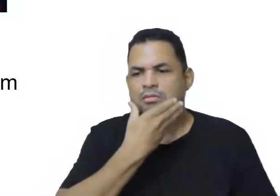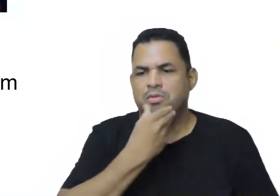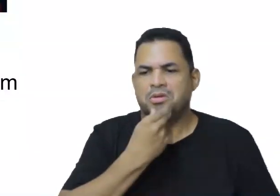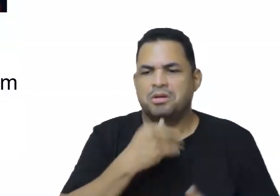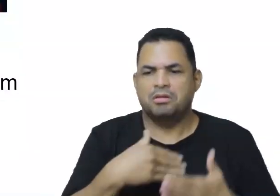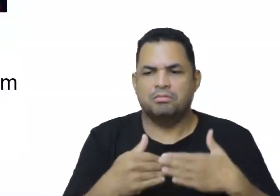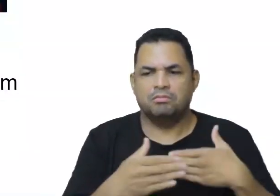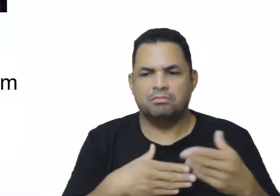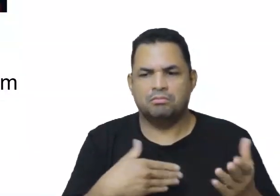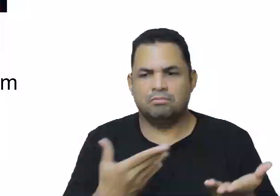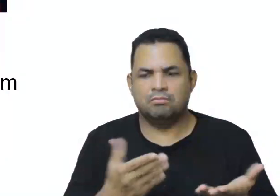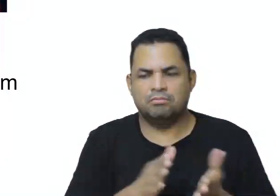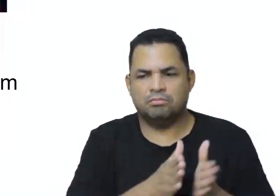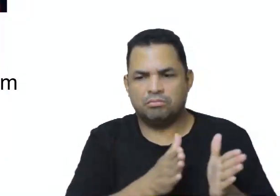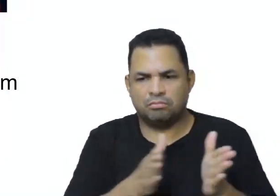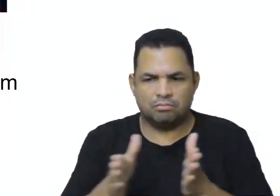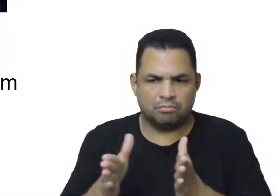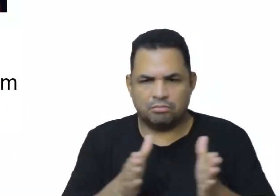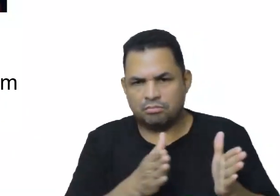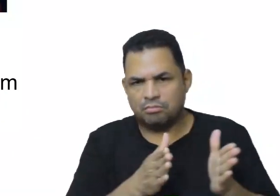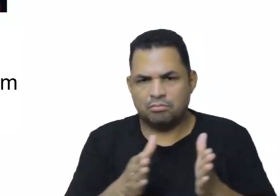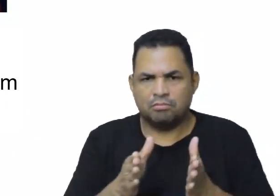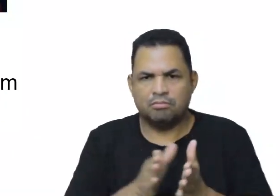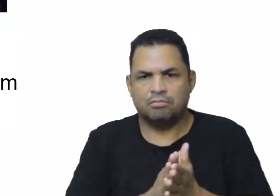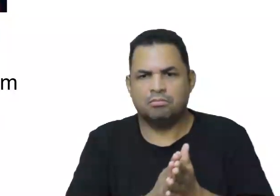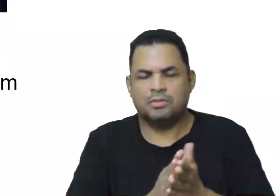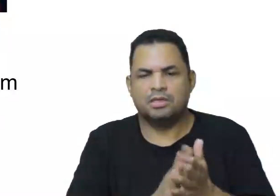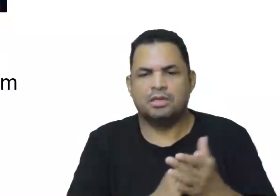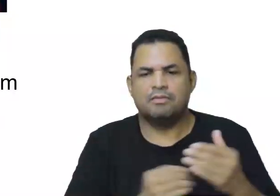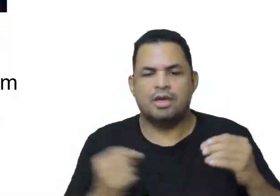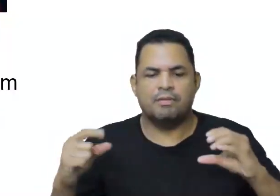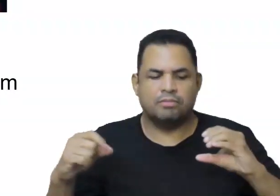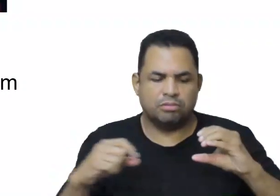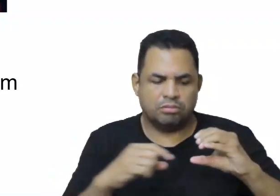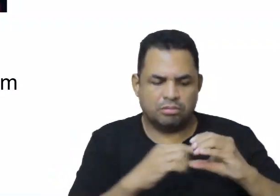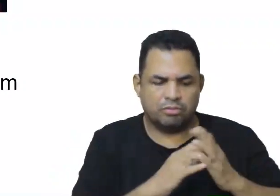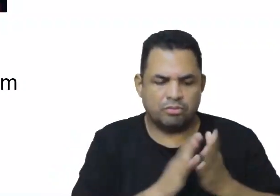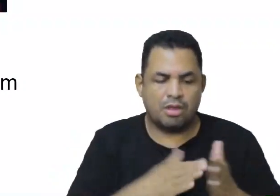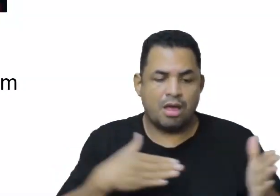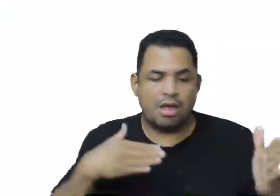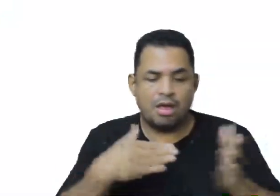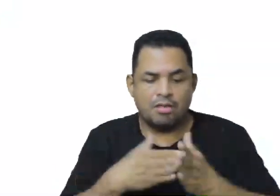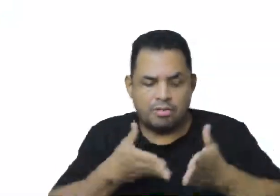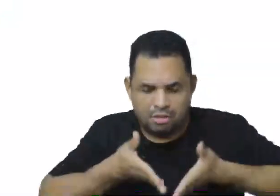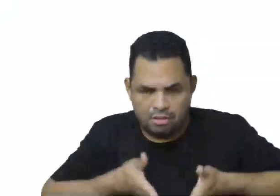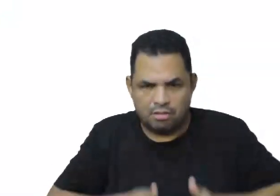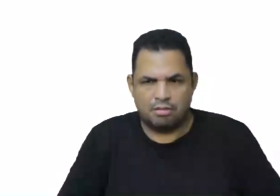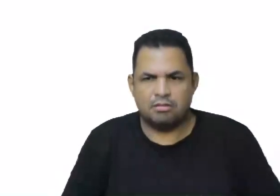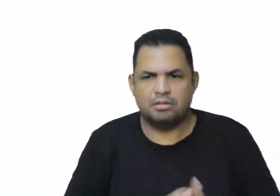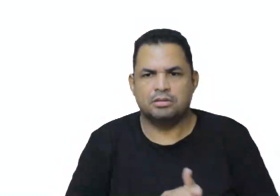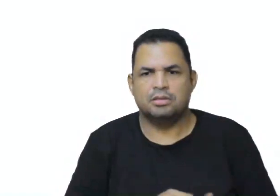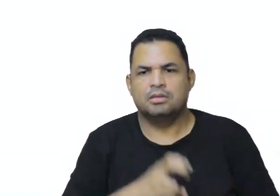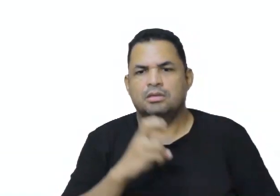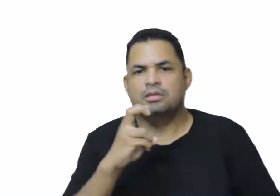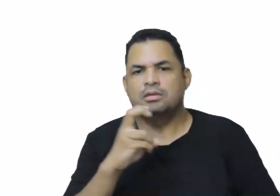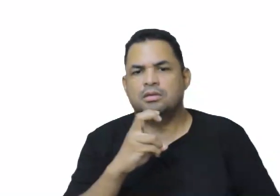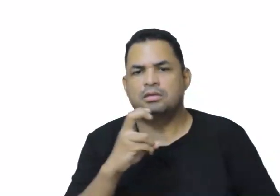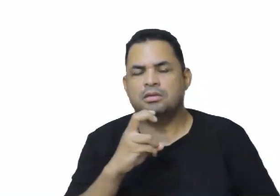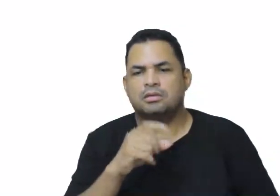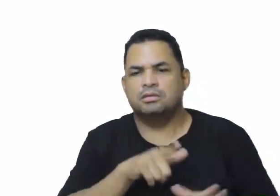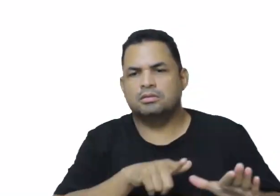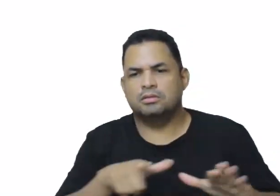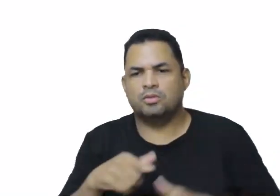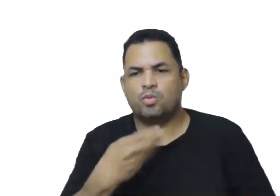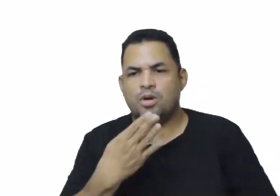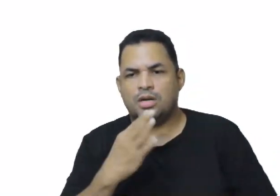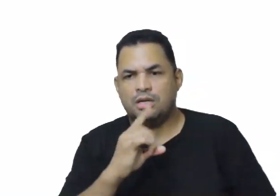pessoal? É o período que vai da fecundação até o nascimento. Nós já estamos aqui na 5ª semana, né? Com